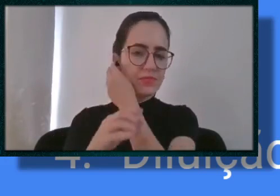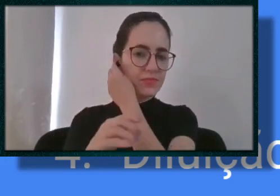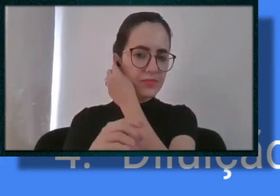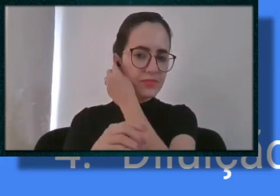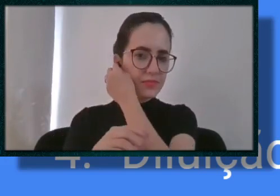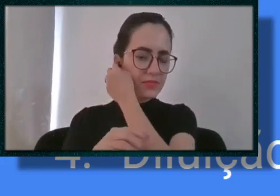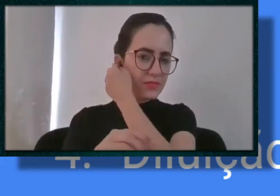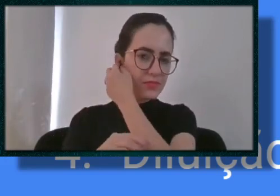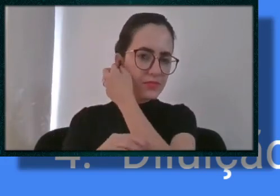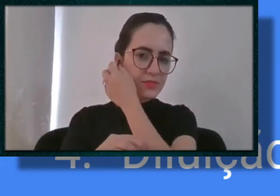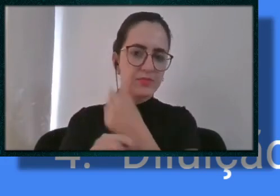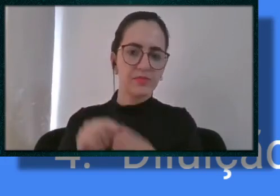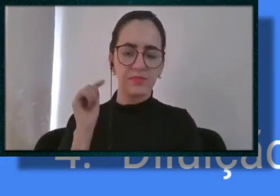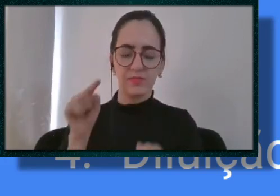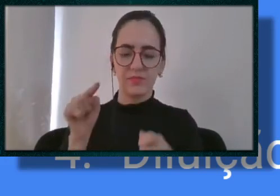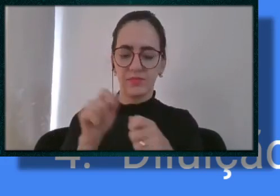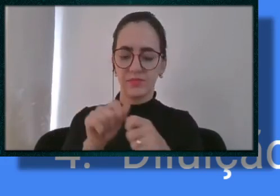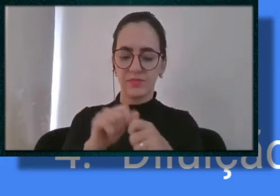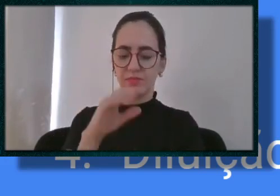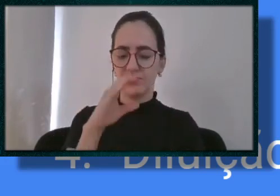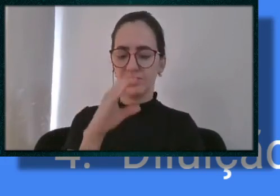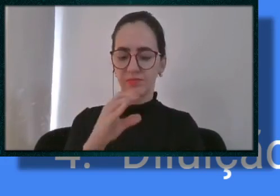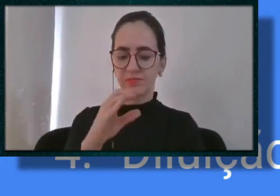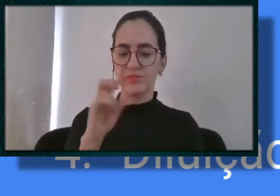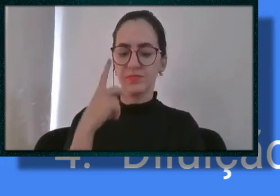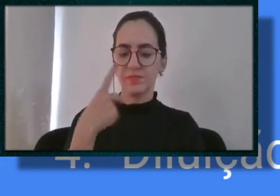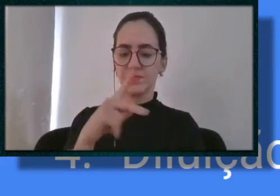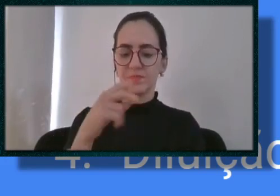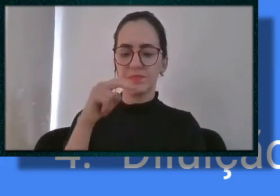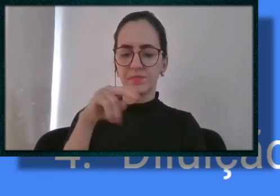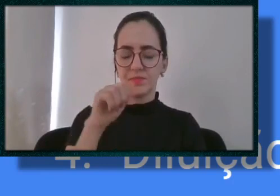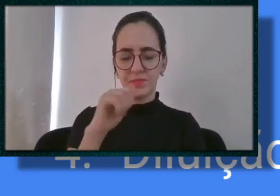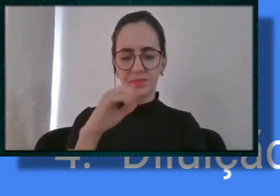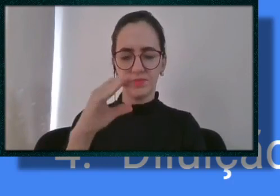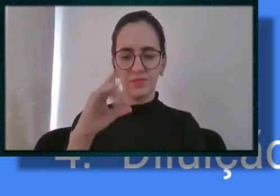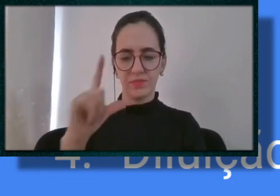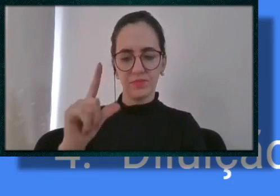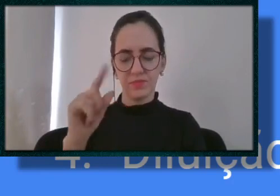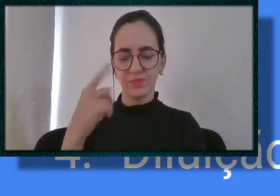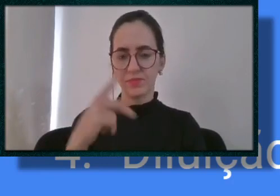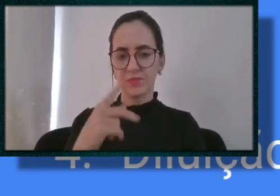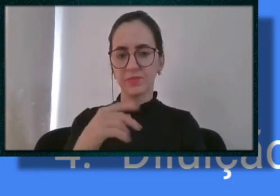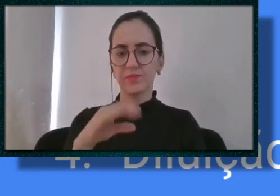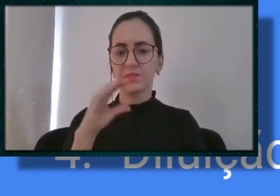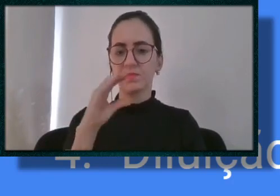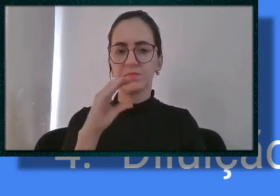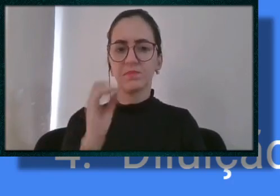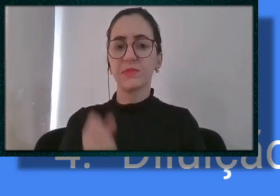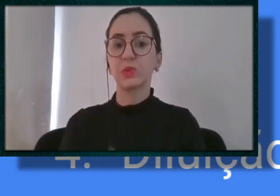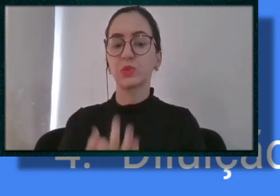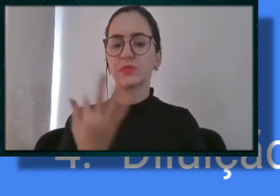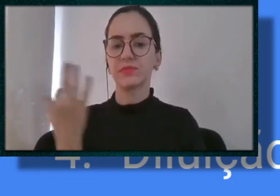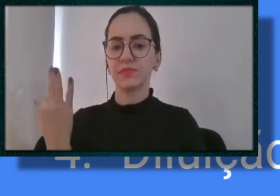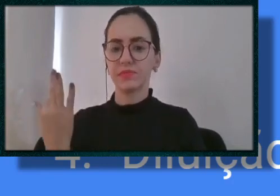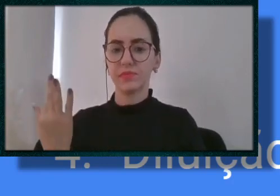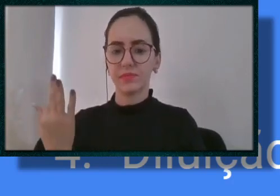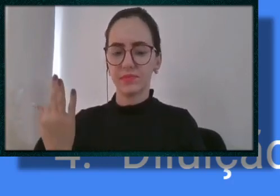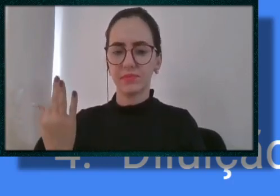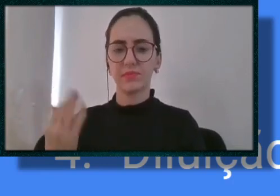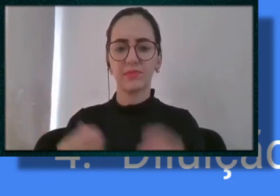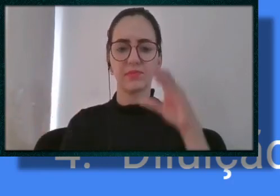formado nessa substância. Aí eu faço como? Utilizo a fórmula. Concentração igual ao número de mols dividido pelo